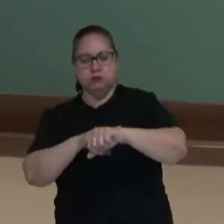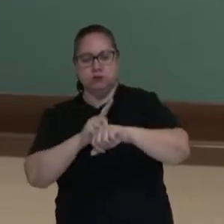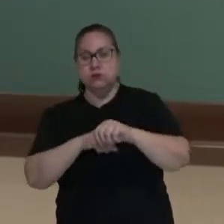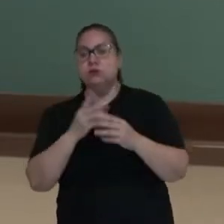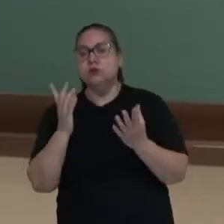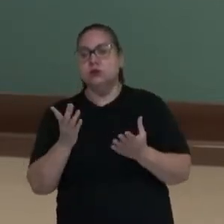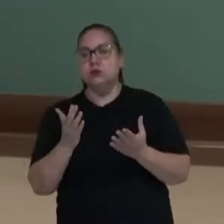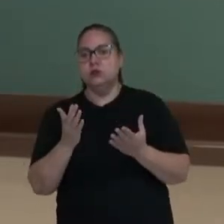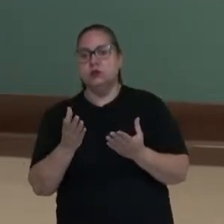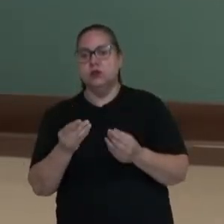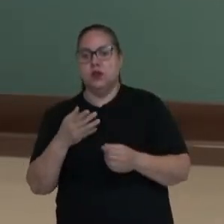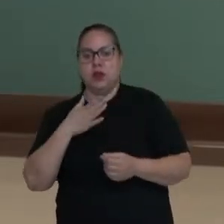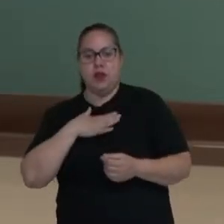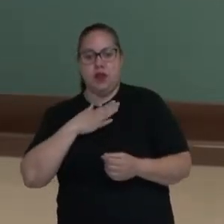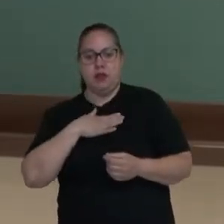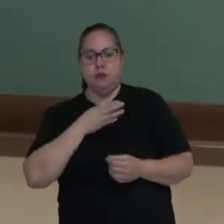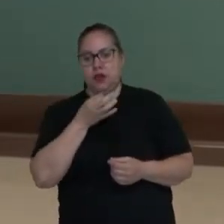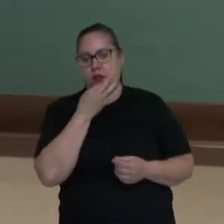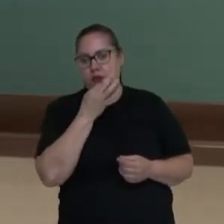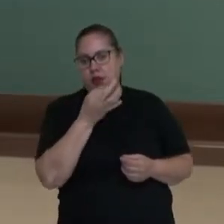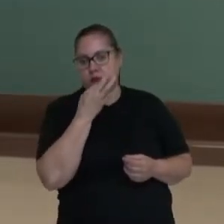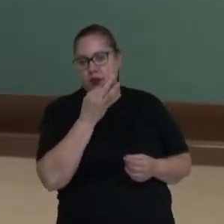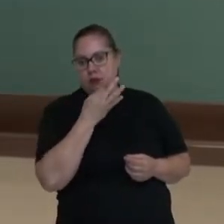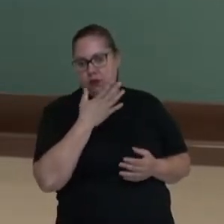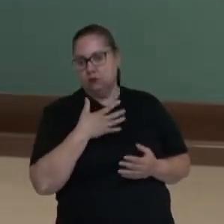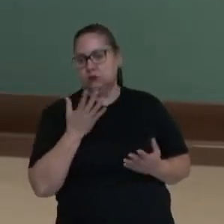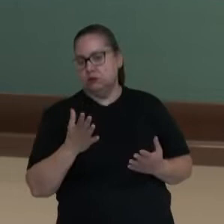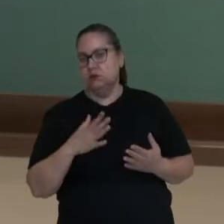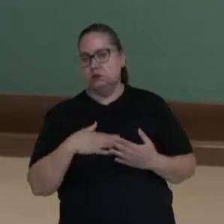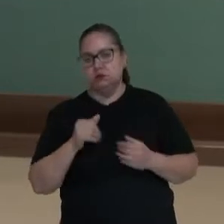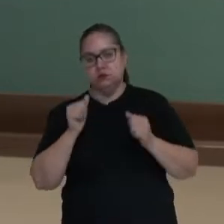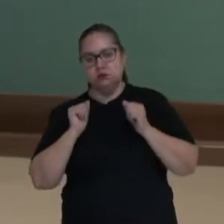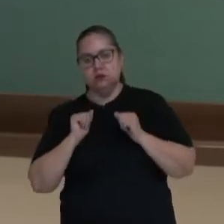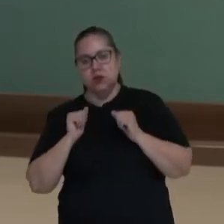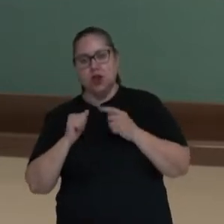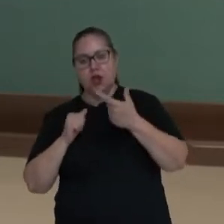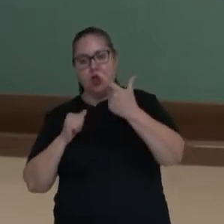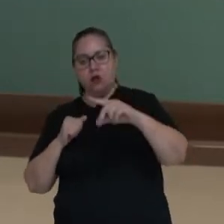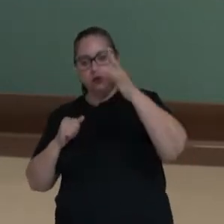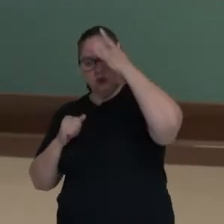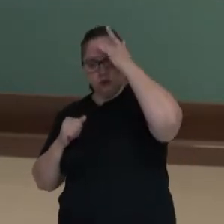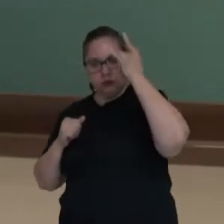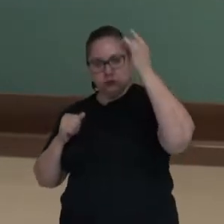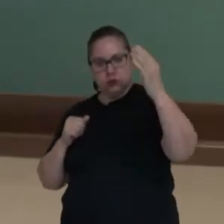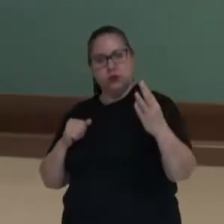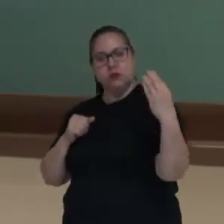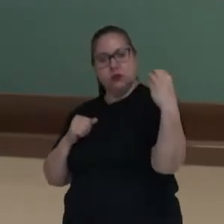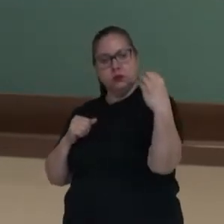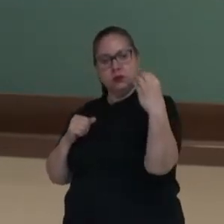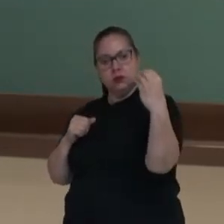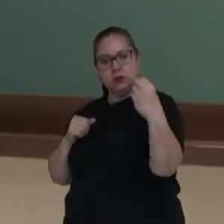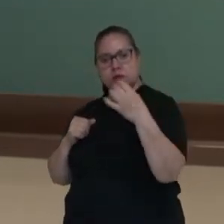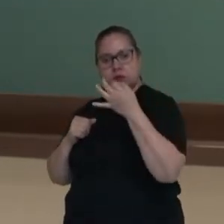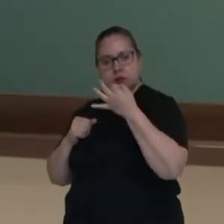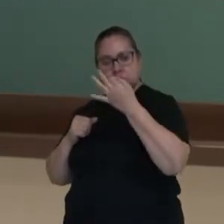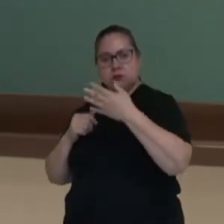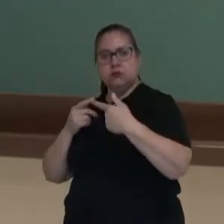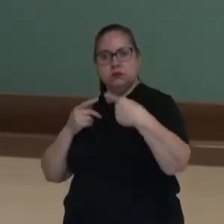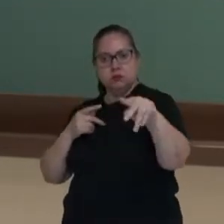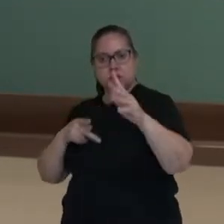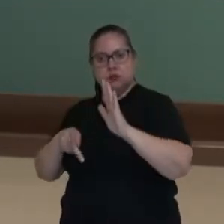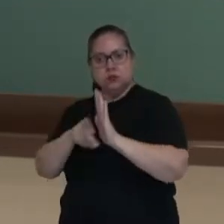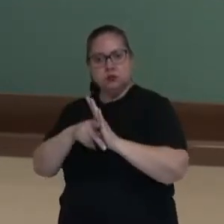onde eu coloco a minha argumentação, né? E onde a outra pessoa também coloca a argumentação dela. Eu